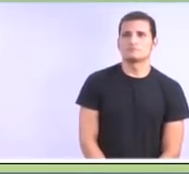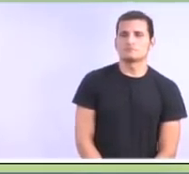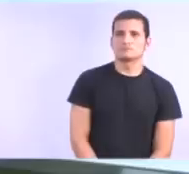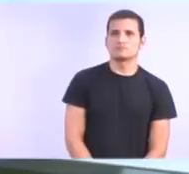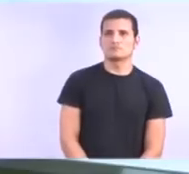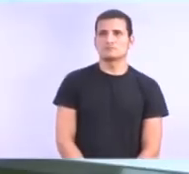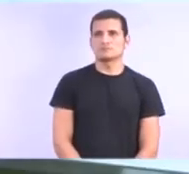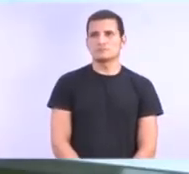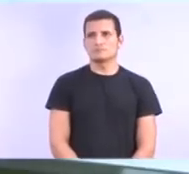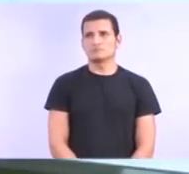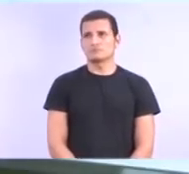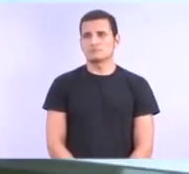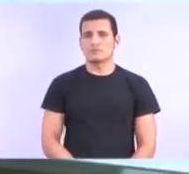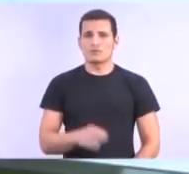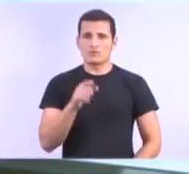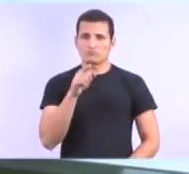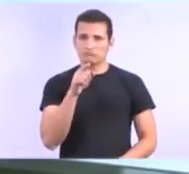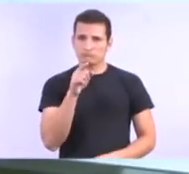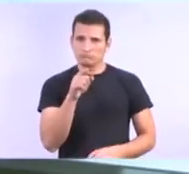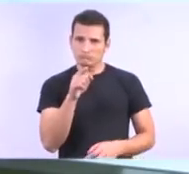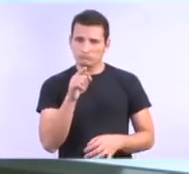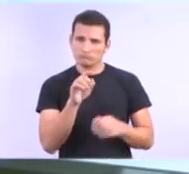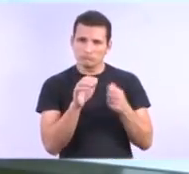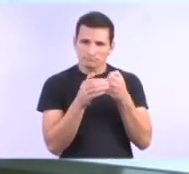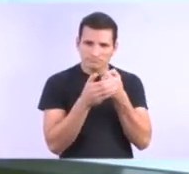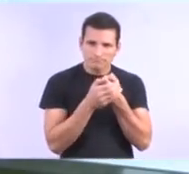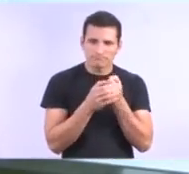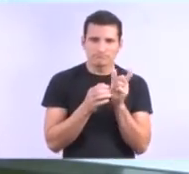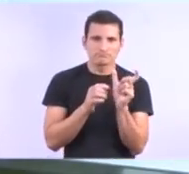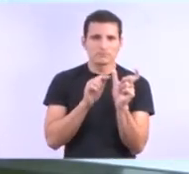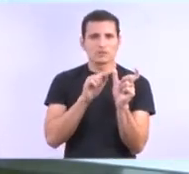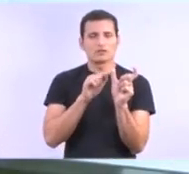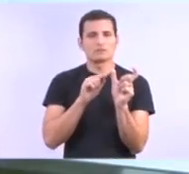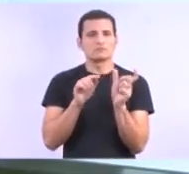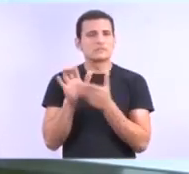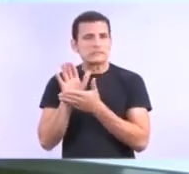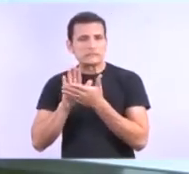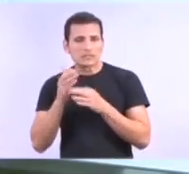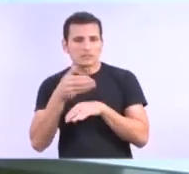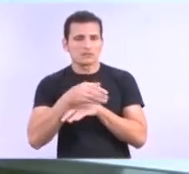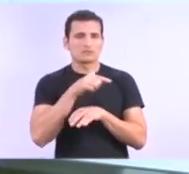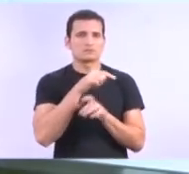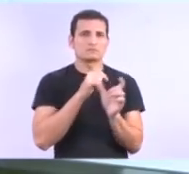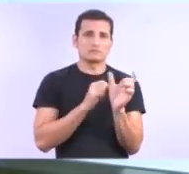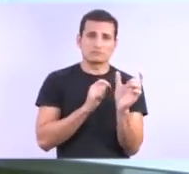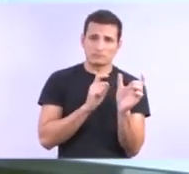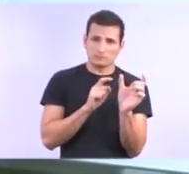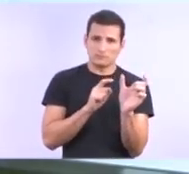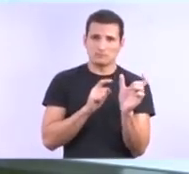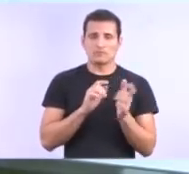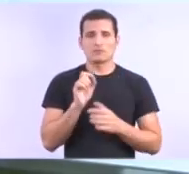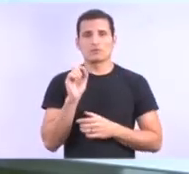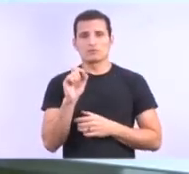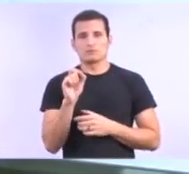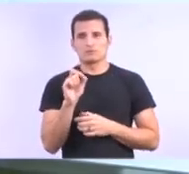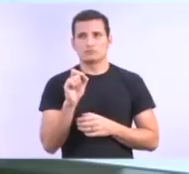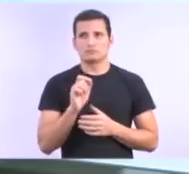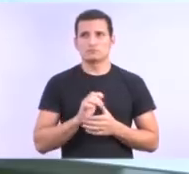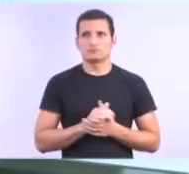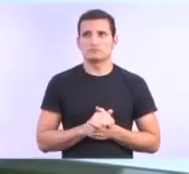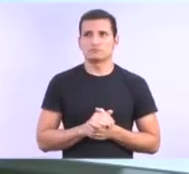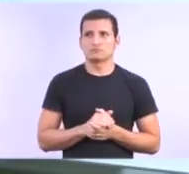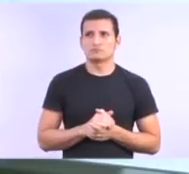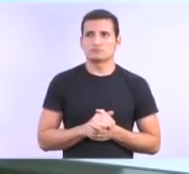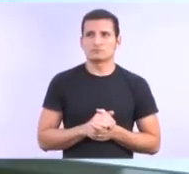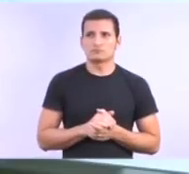a questão de você proteger um atributo, você não deixar que ninguém acesse esse atributo, é justamente que você